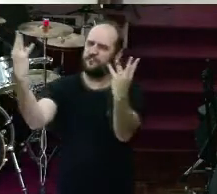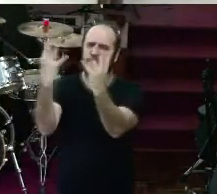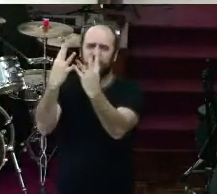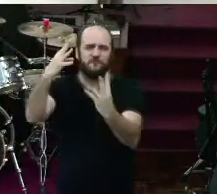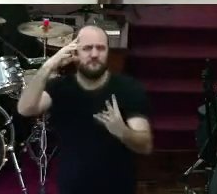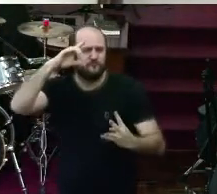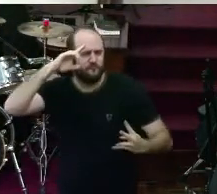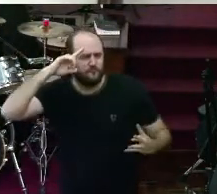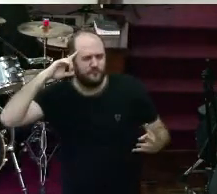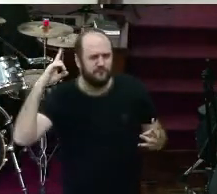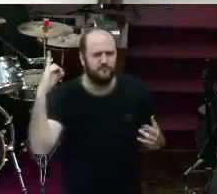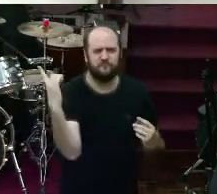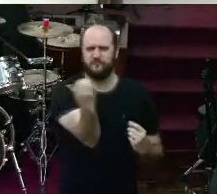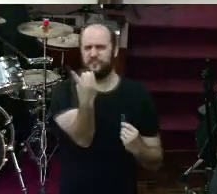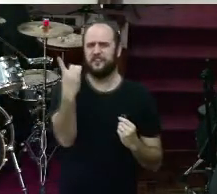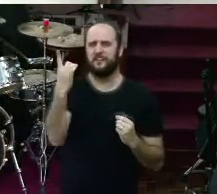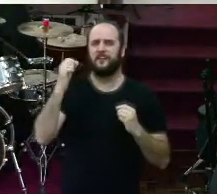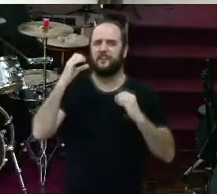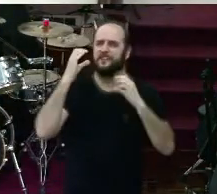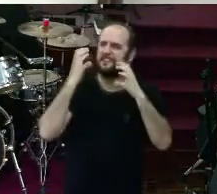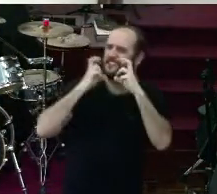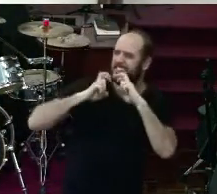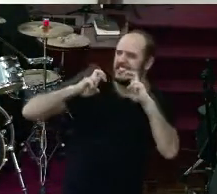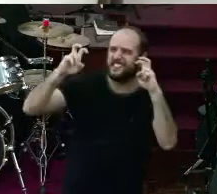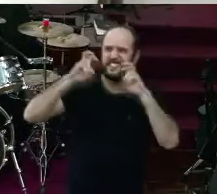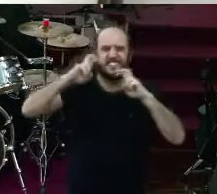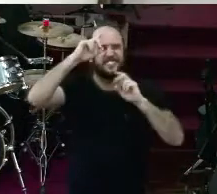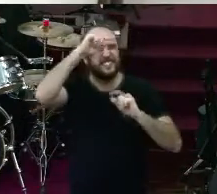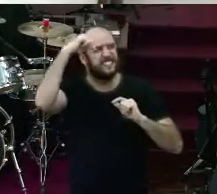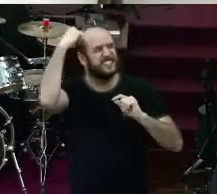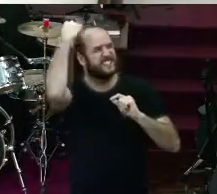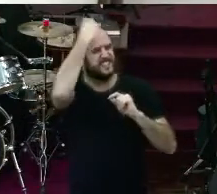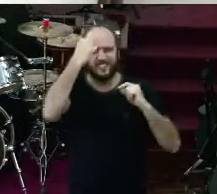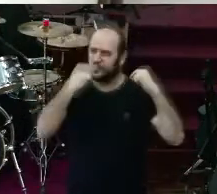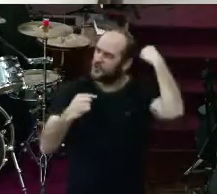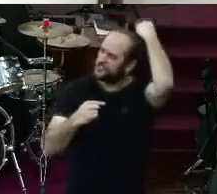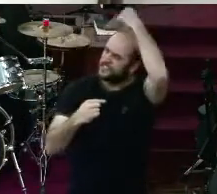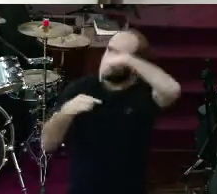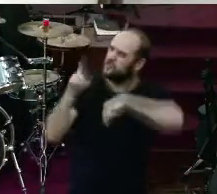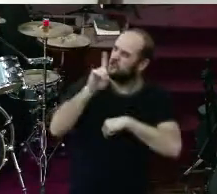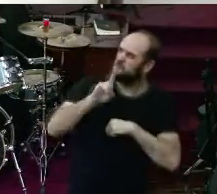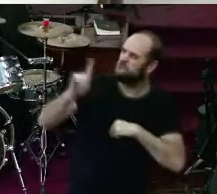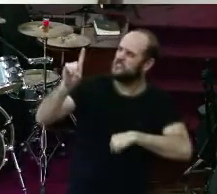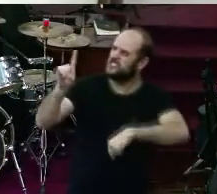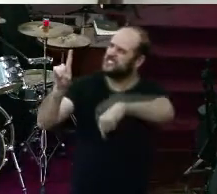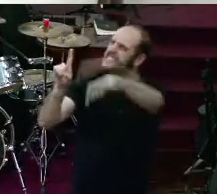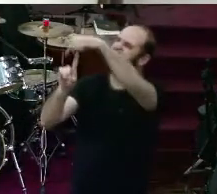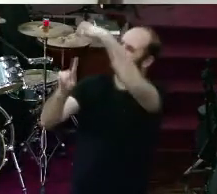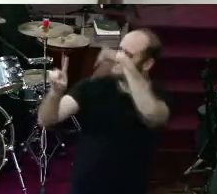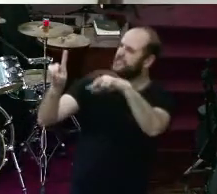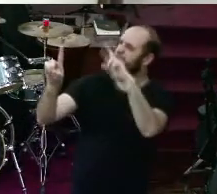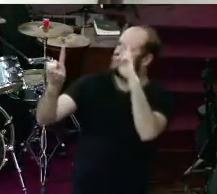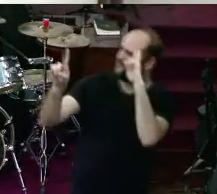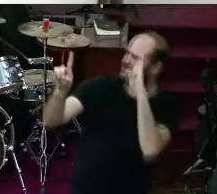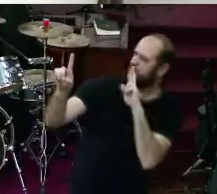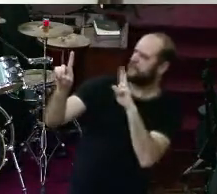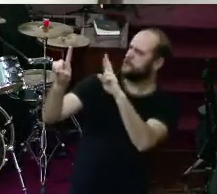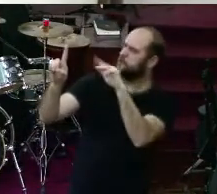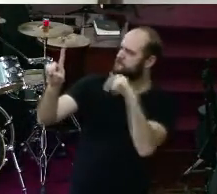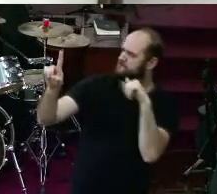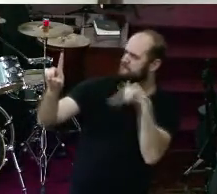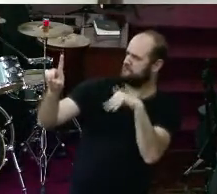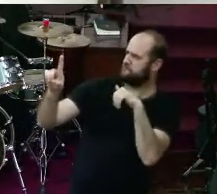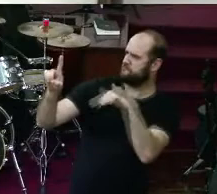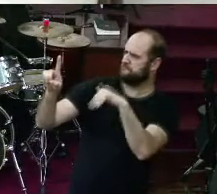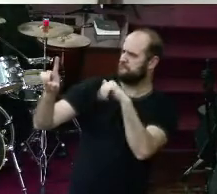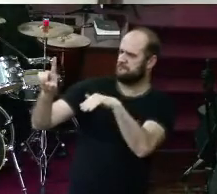dioturnamente declarando, Santo, Santo, Santo é o Senhor dos exércitos, toda